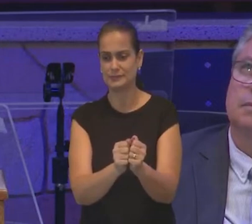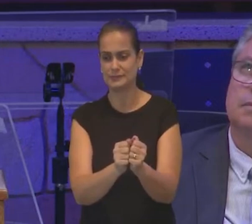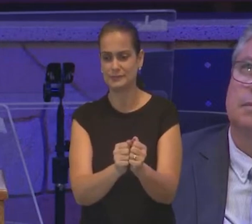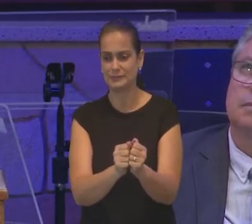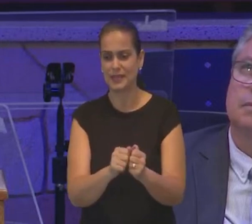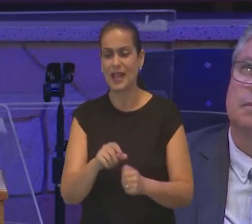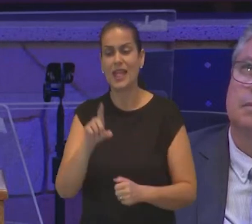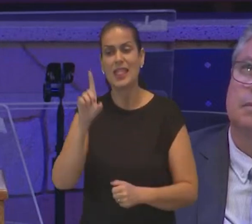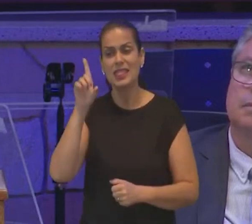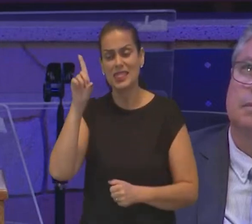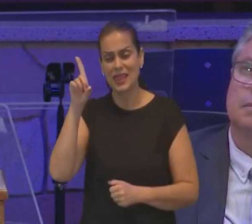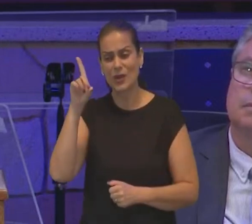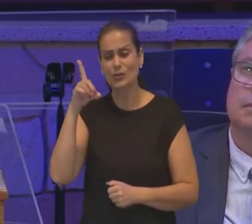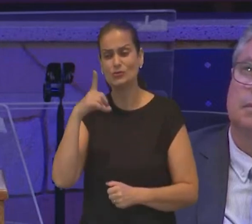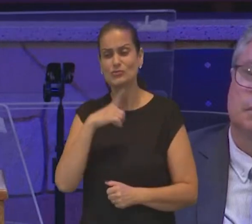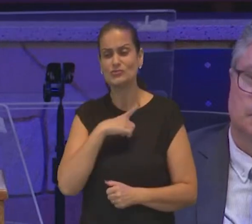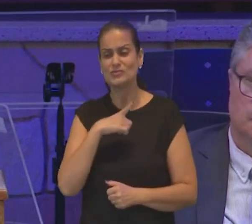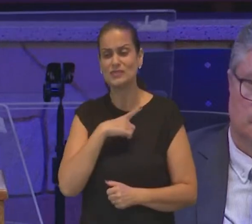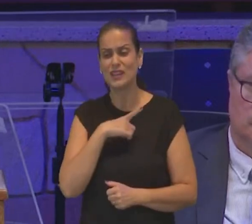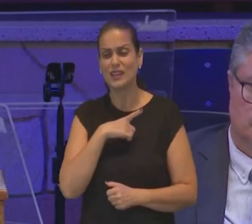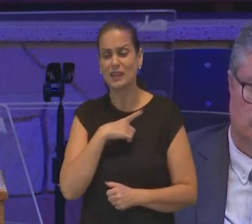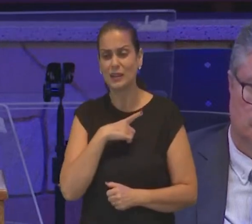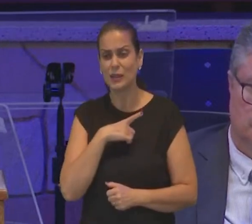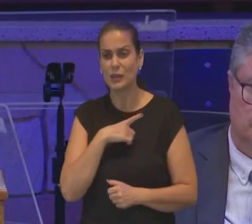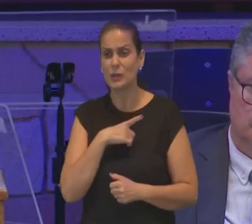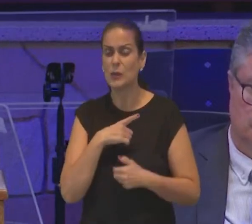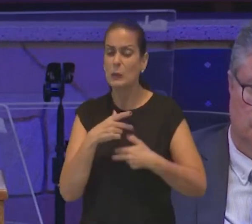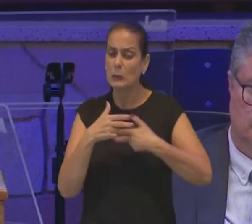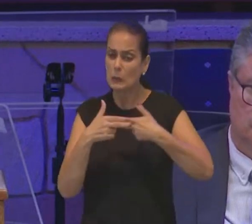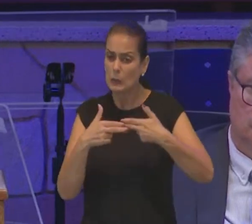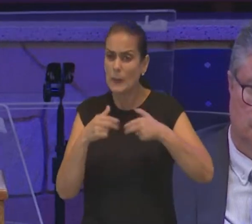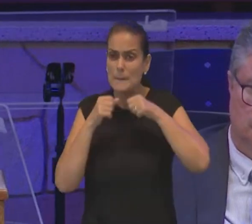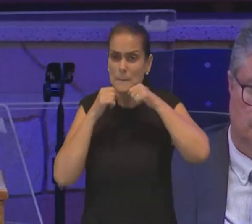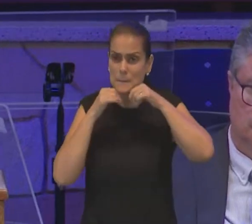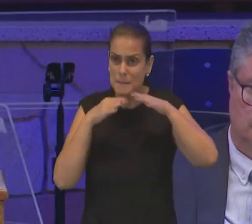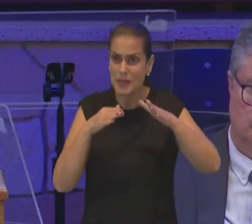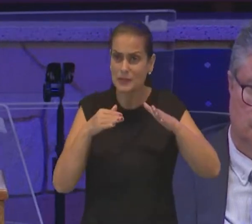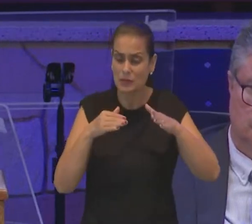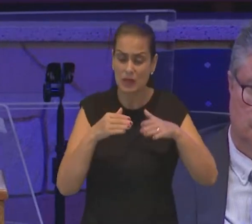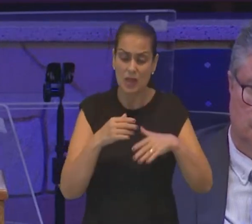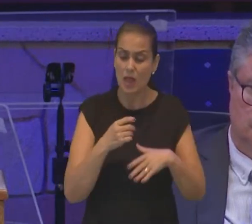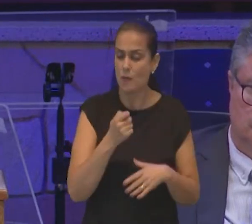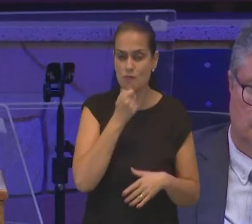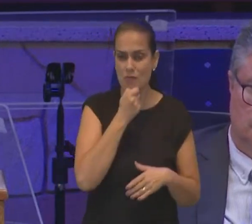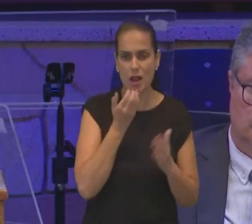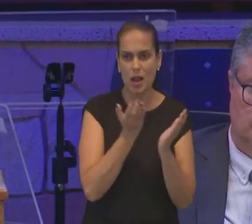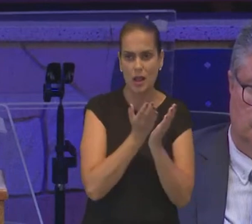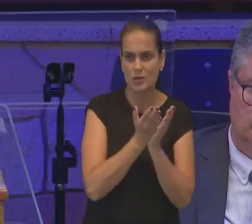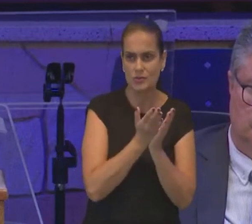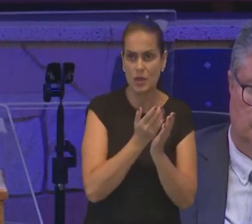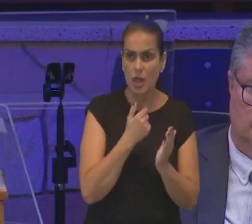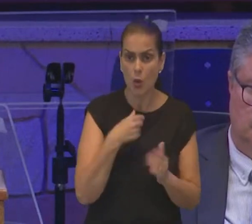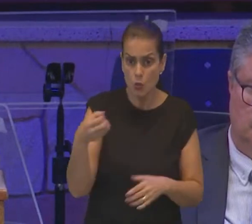Deus tinha algo reservado, porque nem crente eu era. Eu sou novo na fé, só